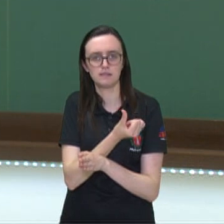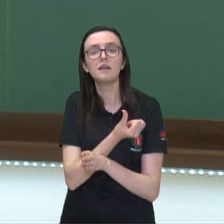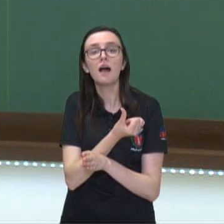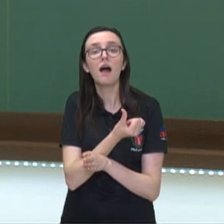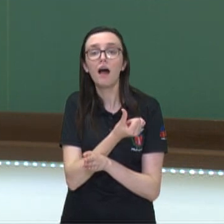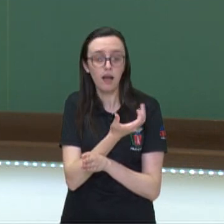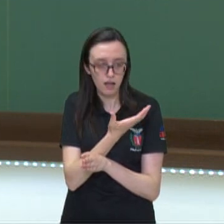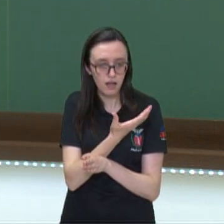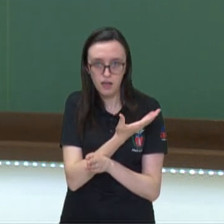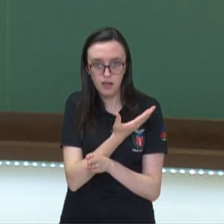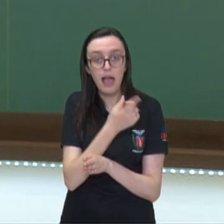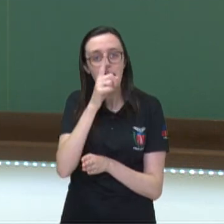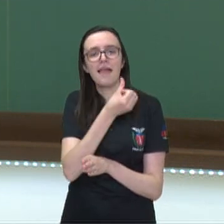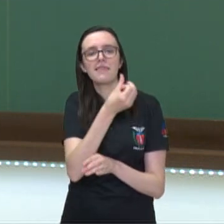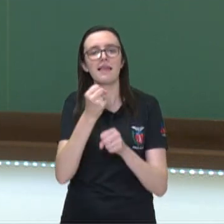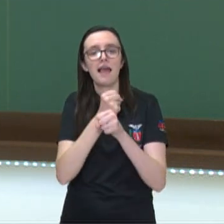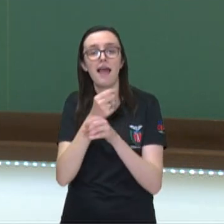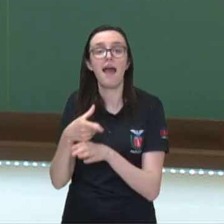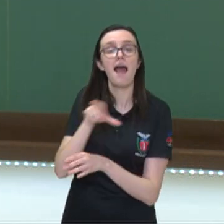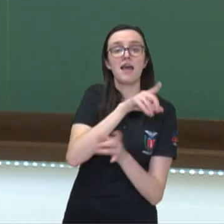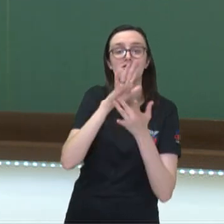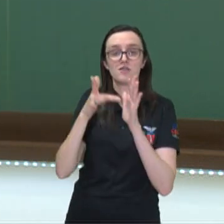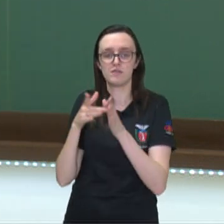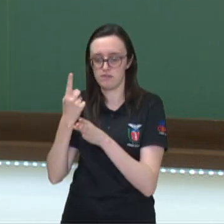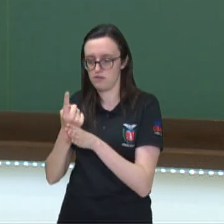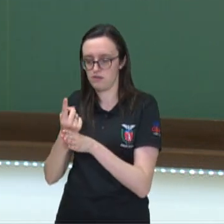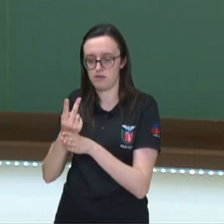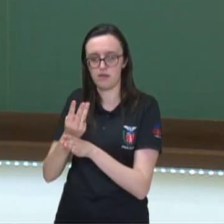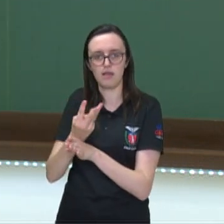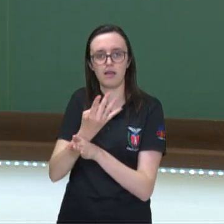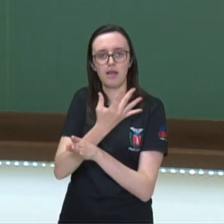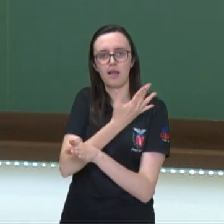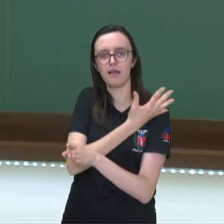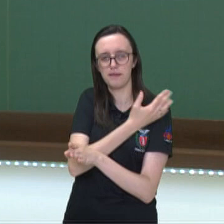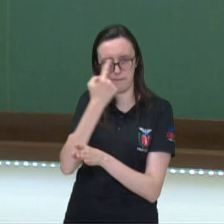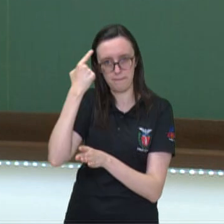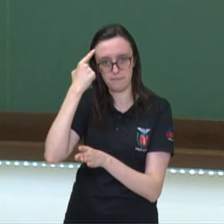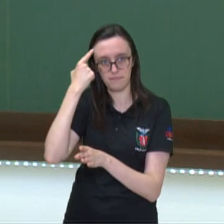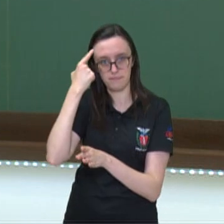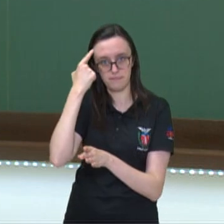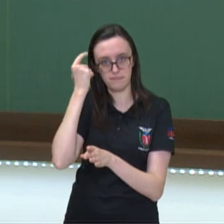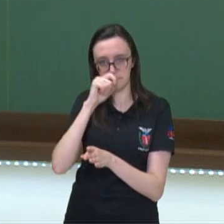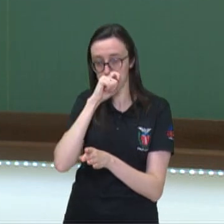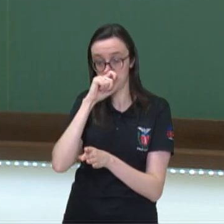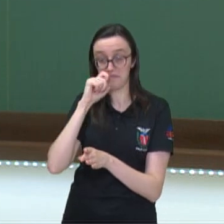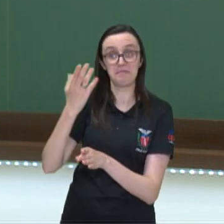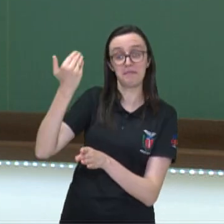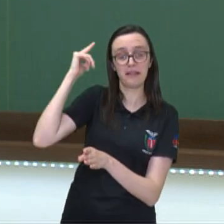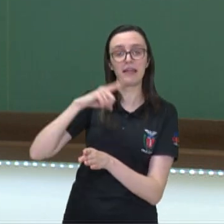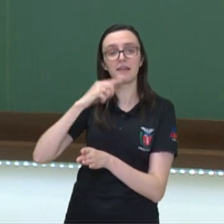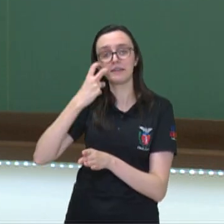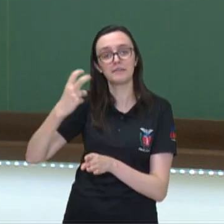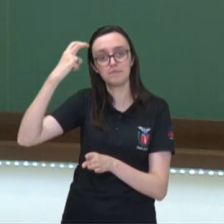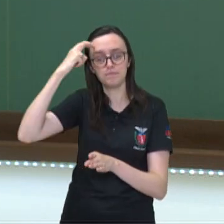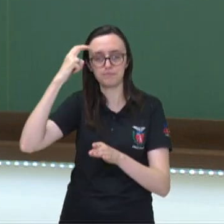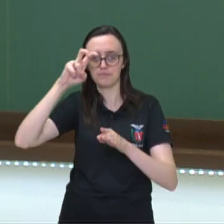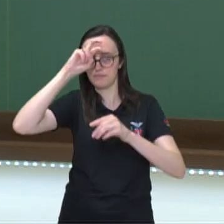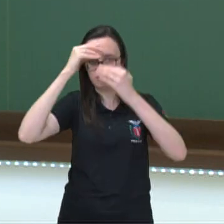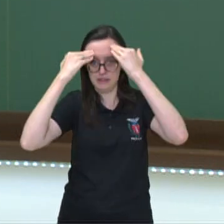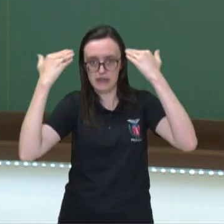anos antes de Cristo. Vai contando ao contrário. Para frente, lá, a cultura